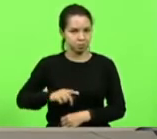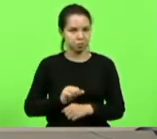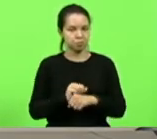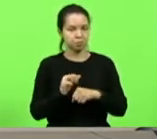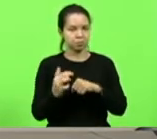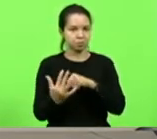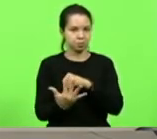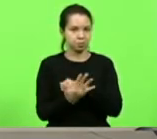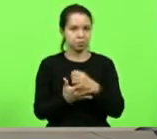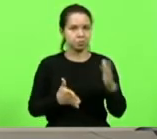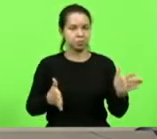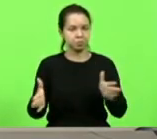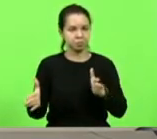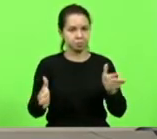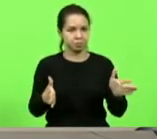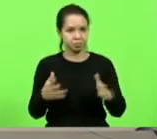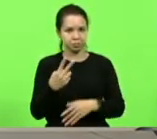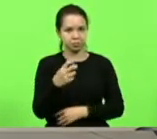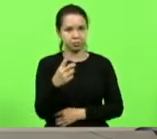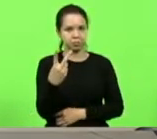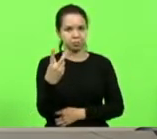pelo surto de